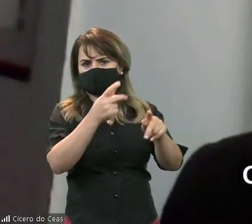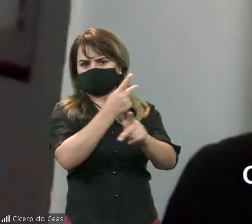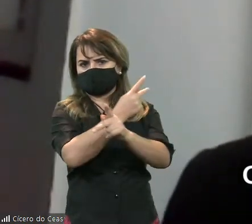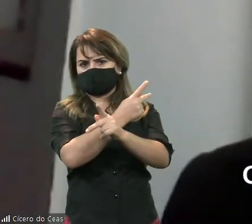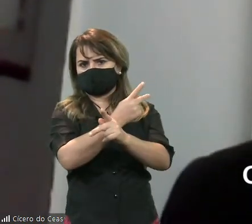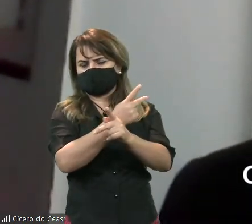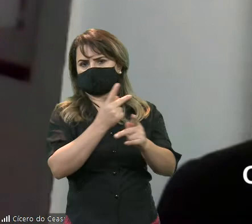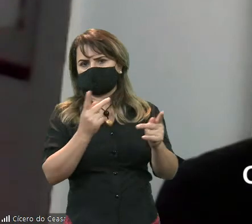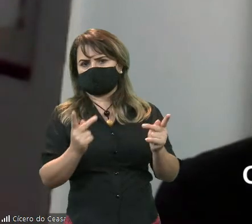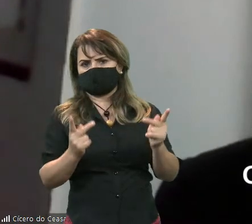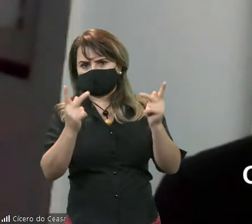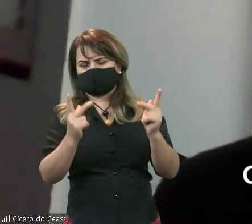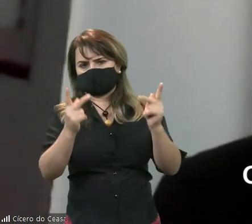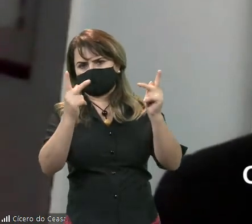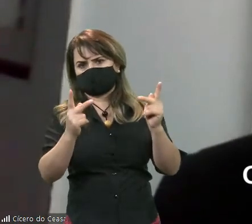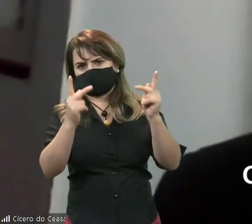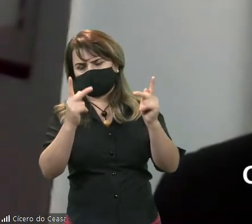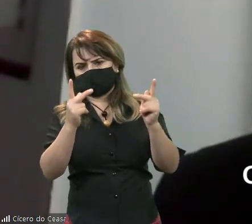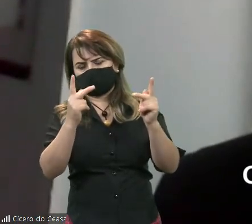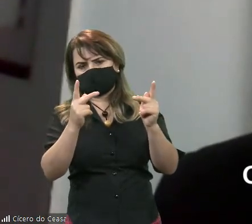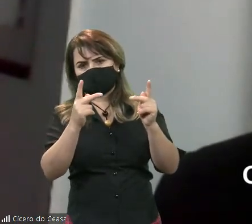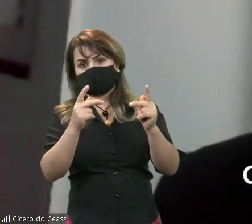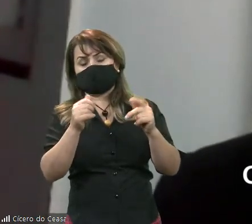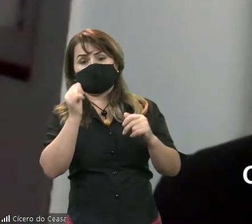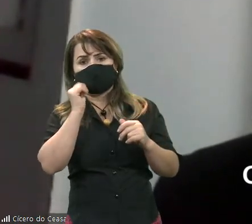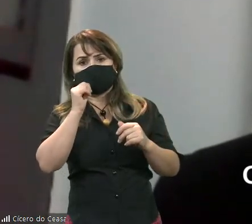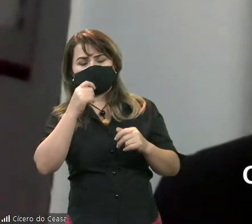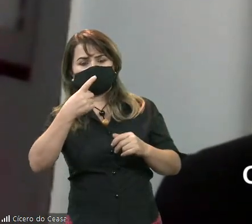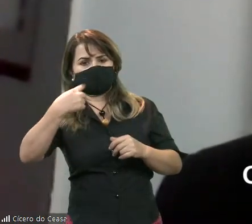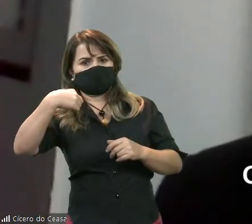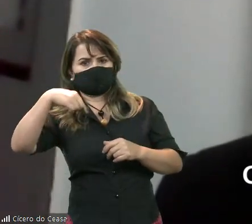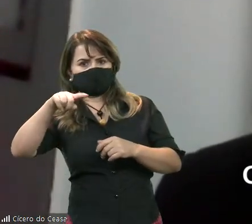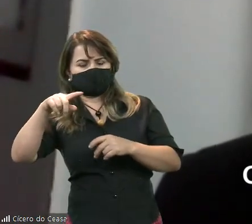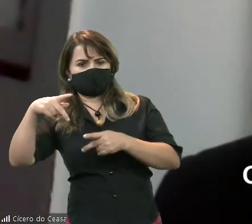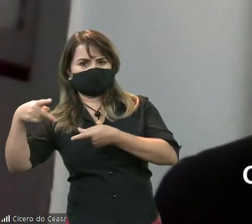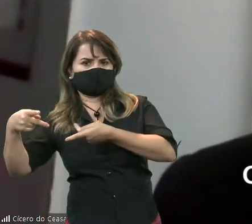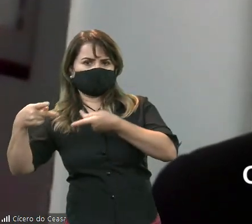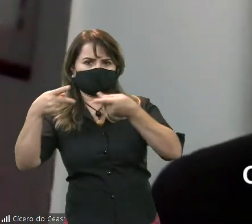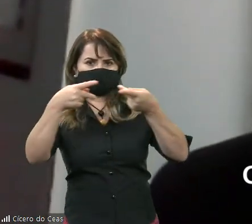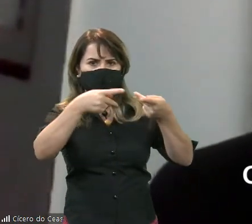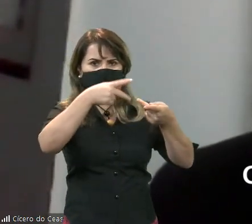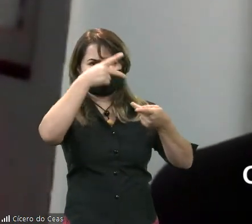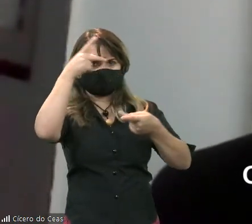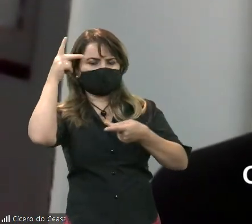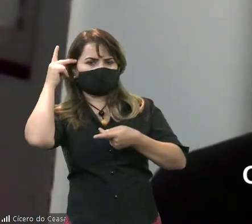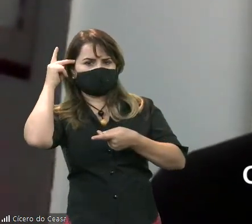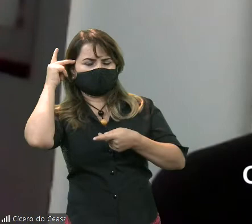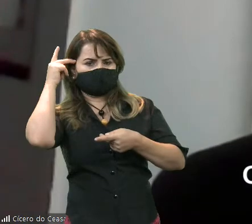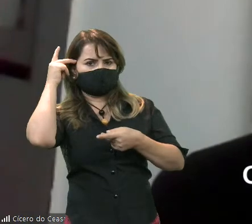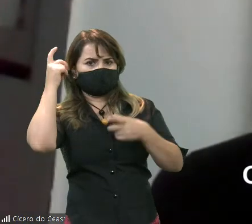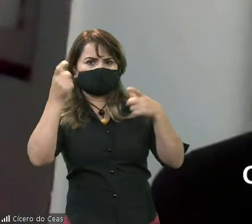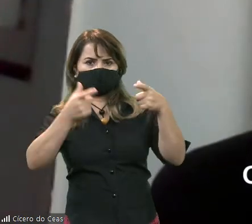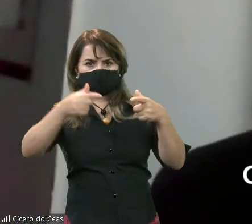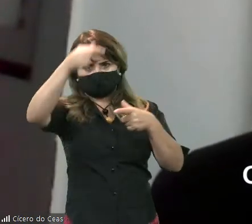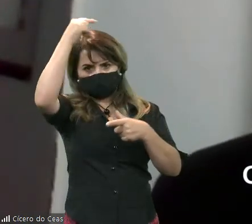ela visitava uma pessoa no bairro Santa Antonieta, e ao retornar para a casa dela,